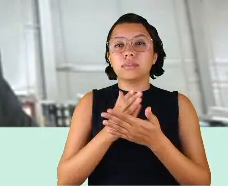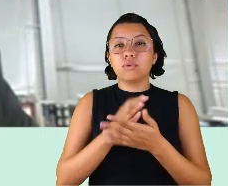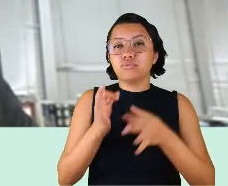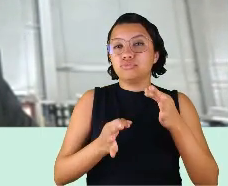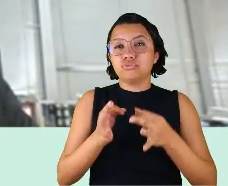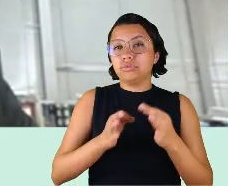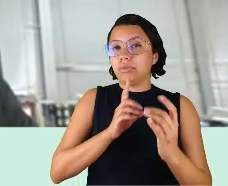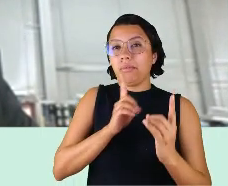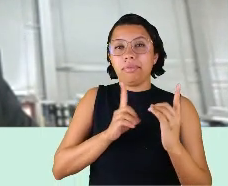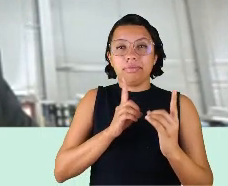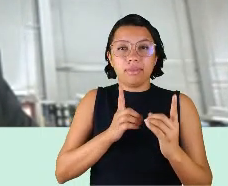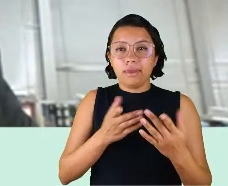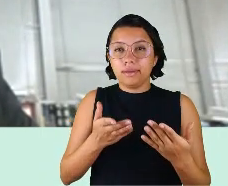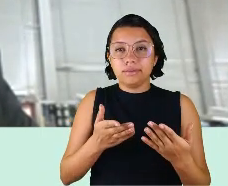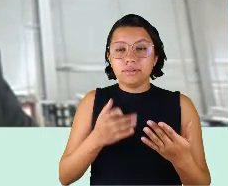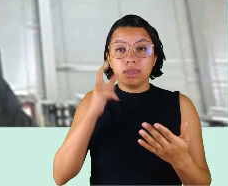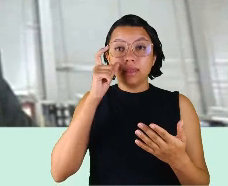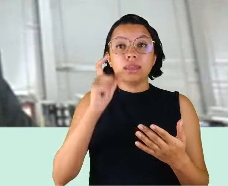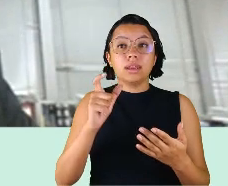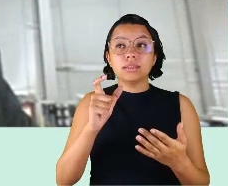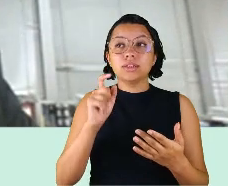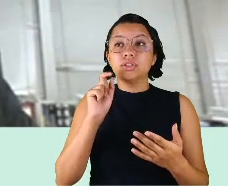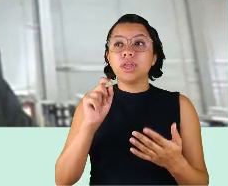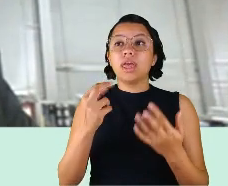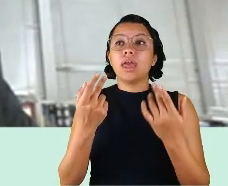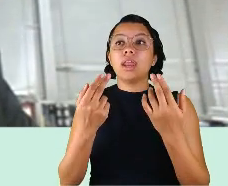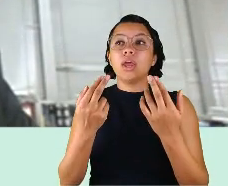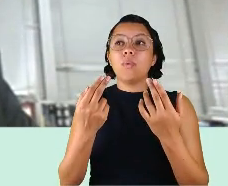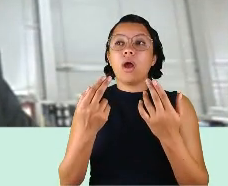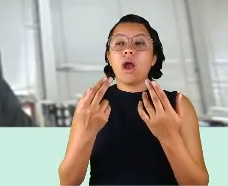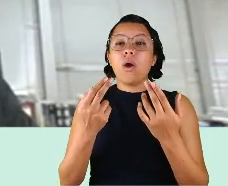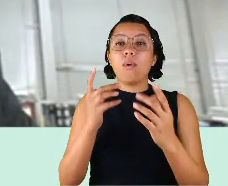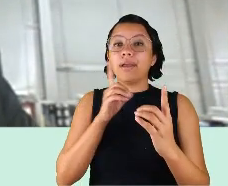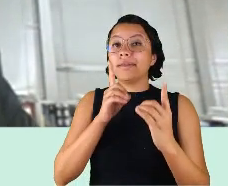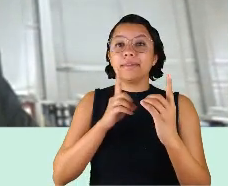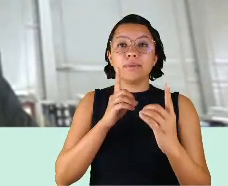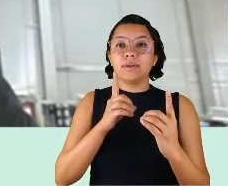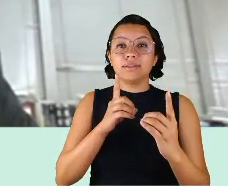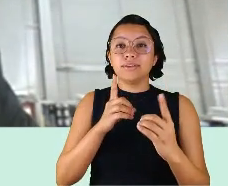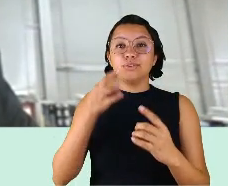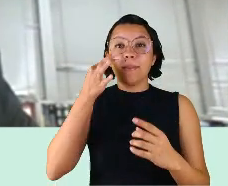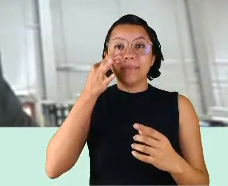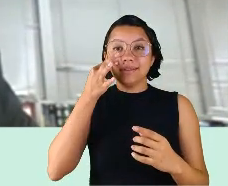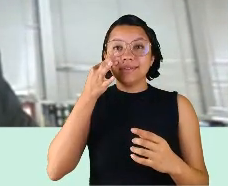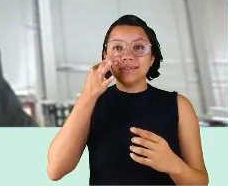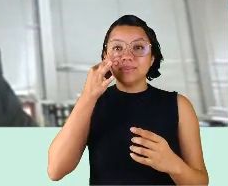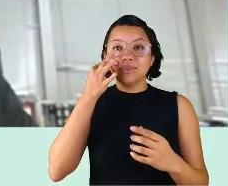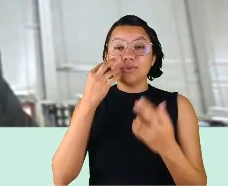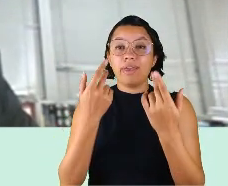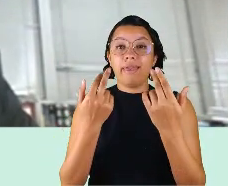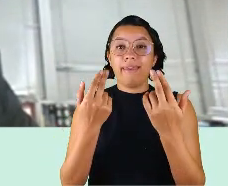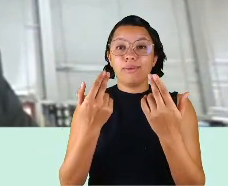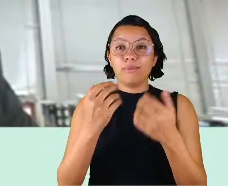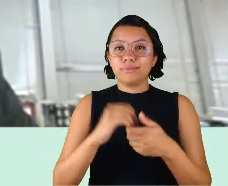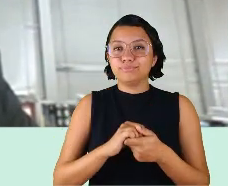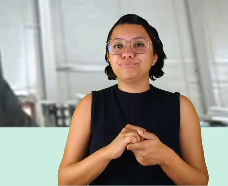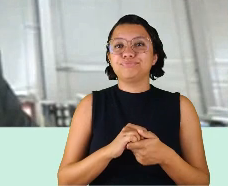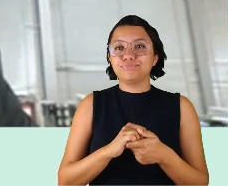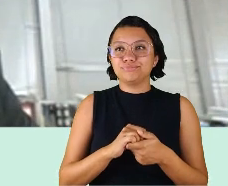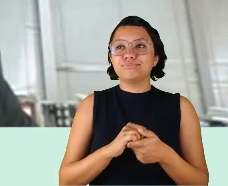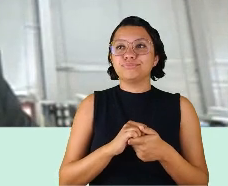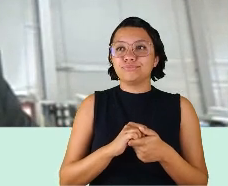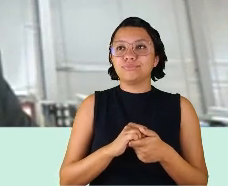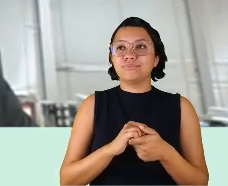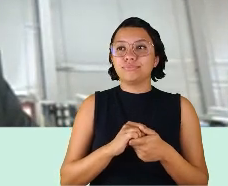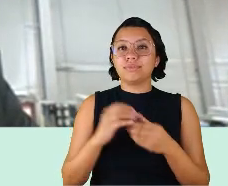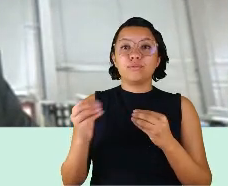não atende, é interessante, era o mesmo que não atendia presencialmente, a mesma coisa que foi trazida